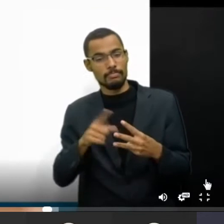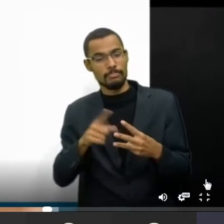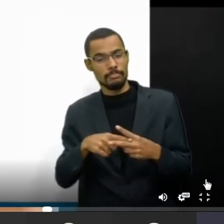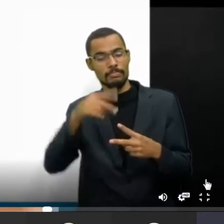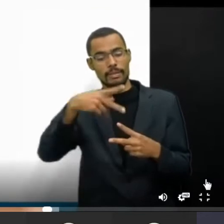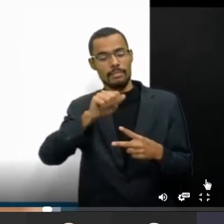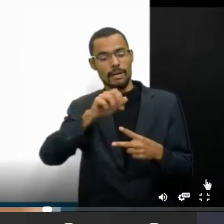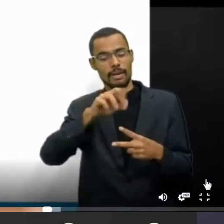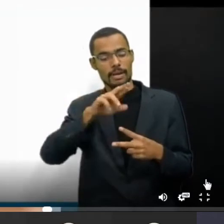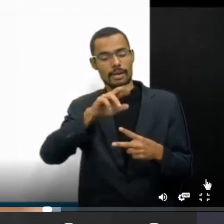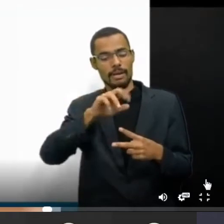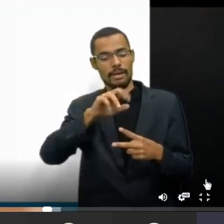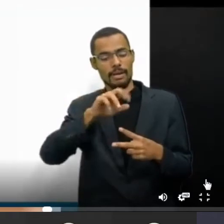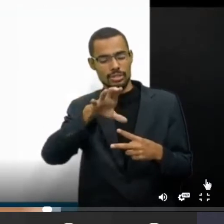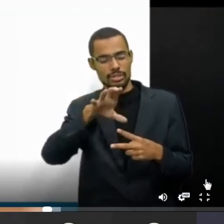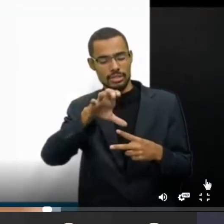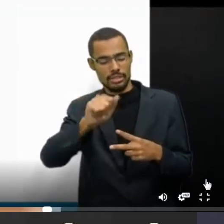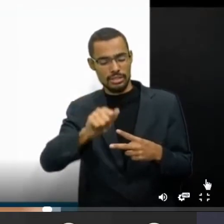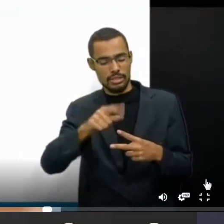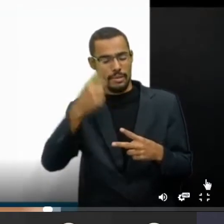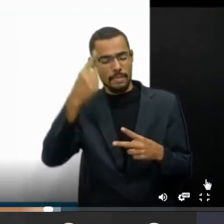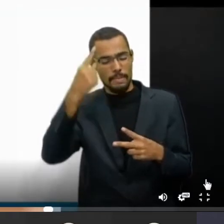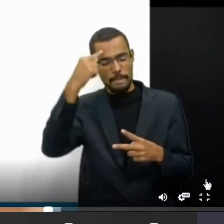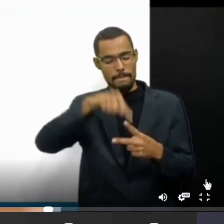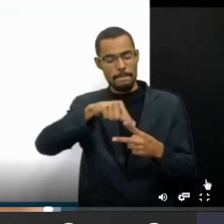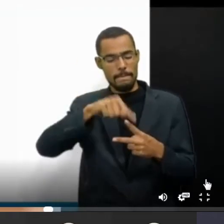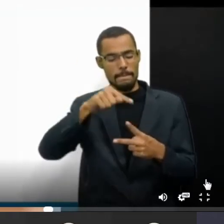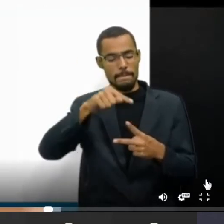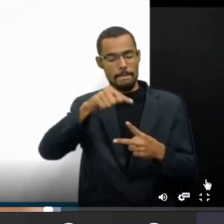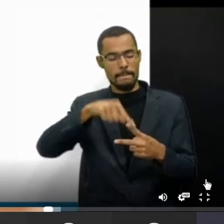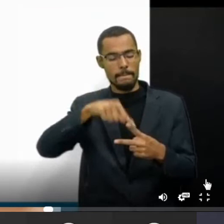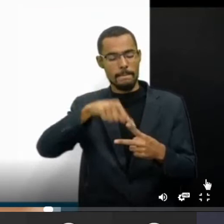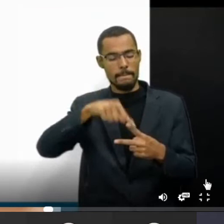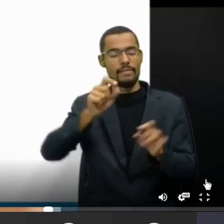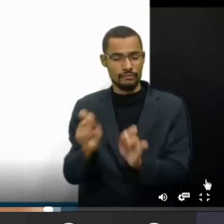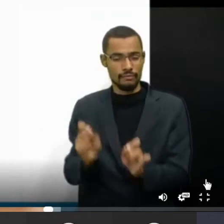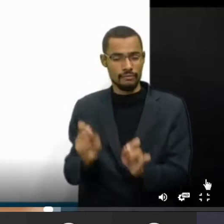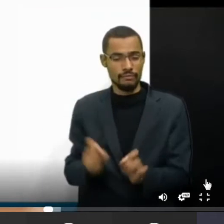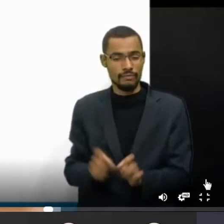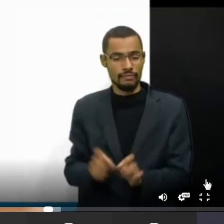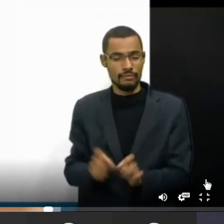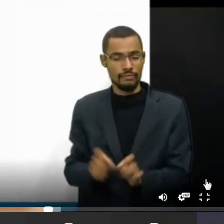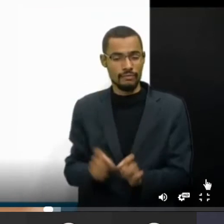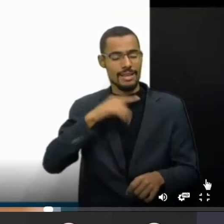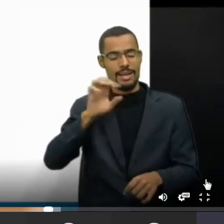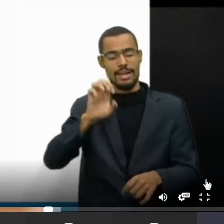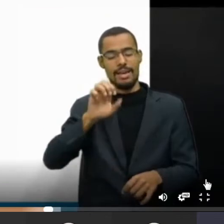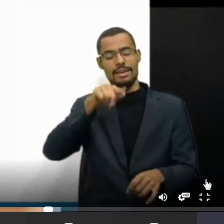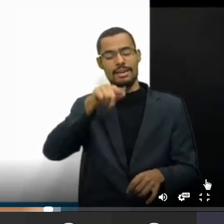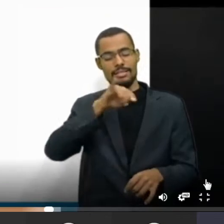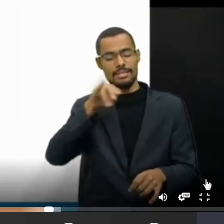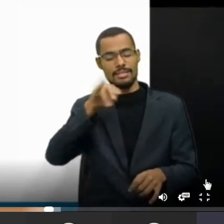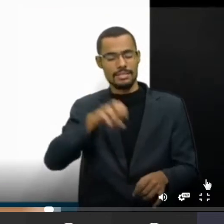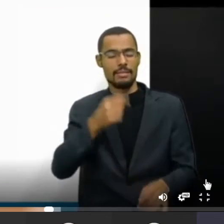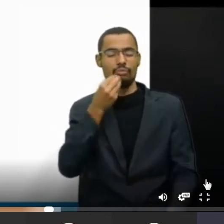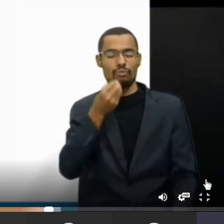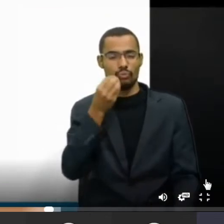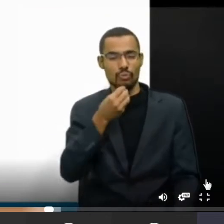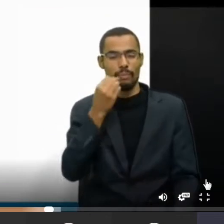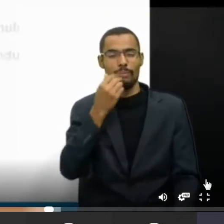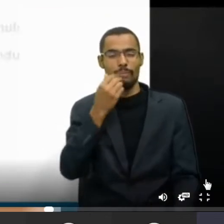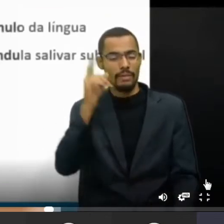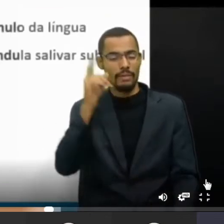glândulas parótidas, que são as glândulas que produzem, né, as enzimas